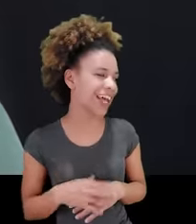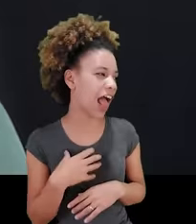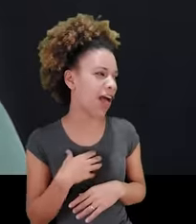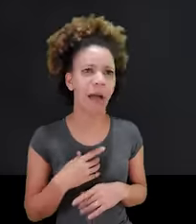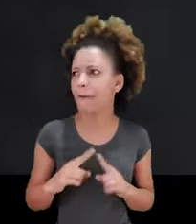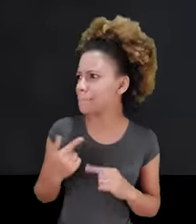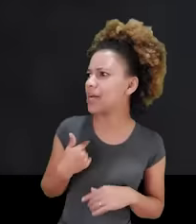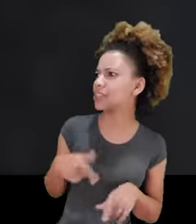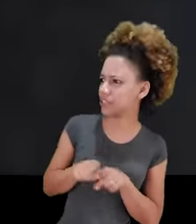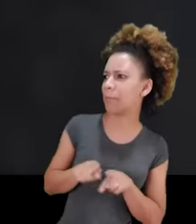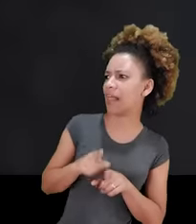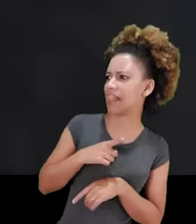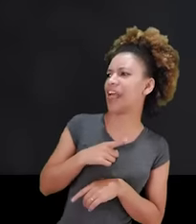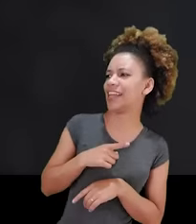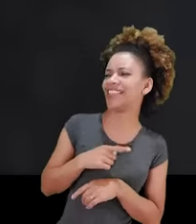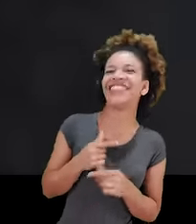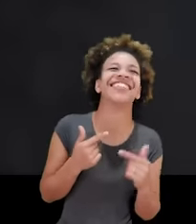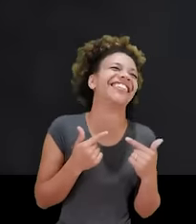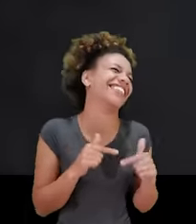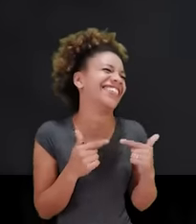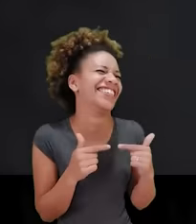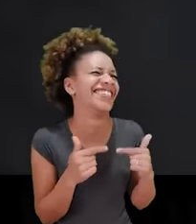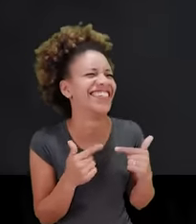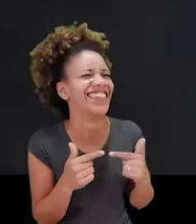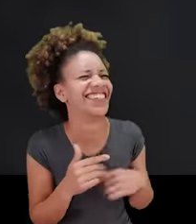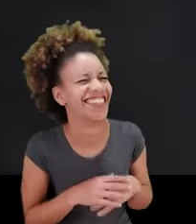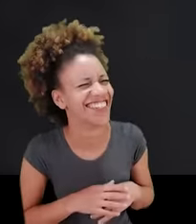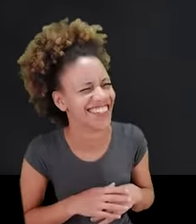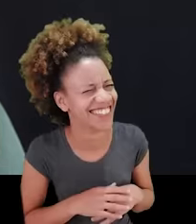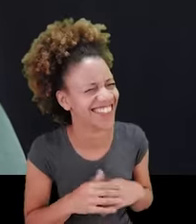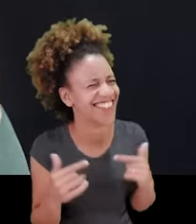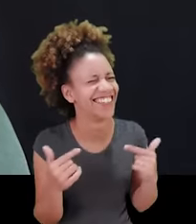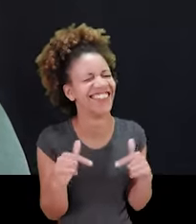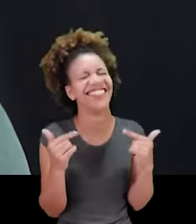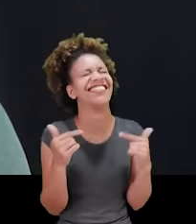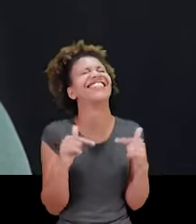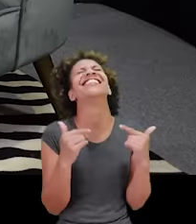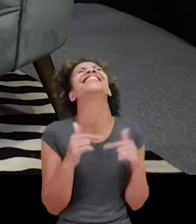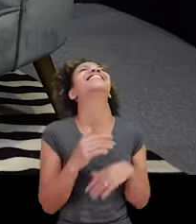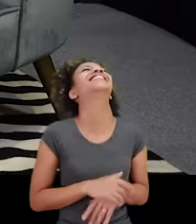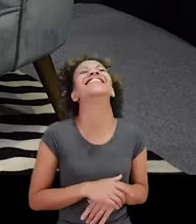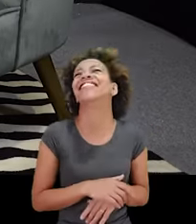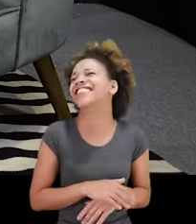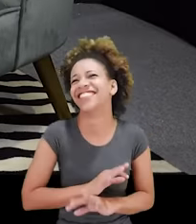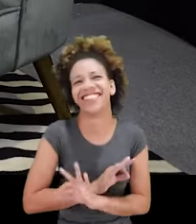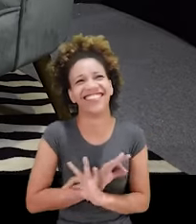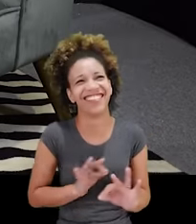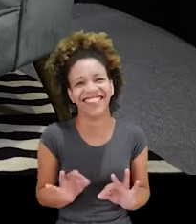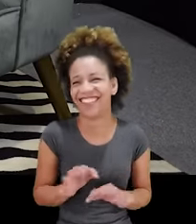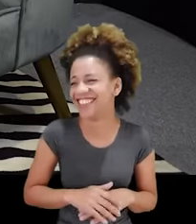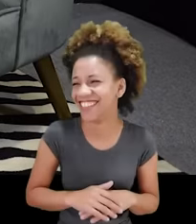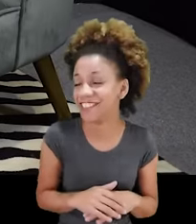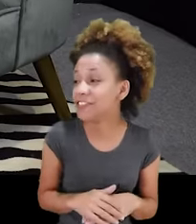também tenho. Eu também tenho. Eu estou aqui há mais tempo. Eu também sei. Tá, não sei se também se tem a ver com... Vocês também